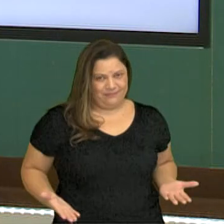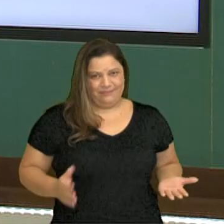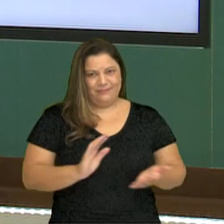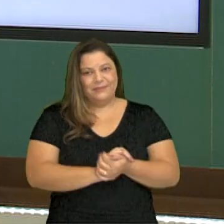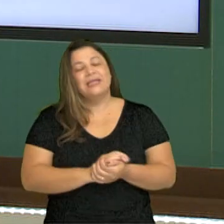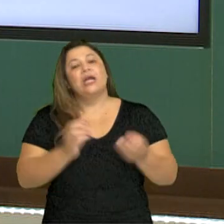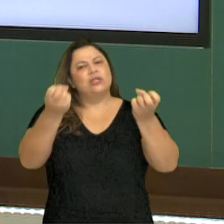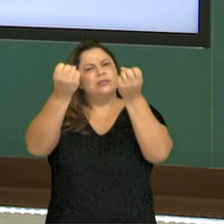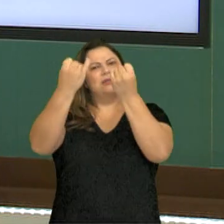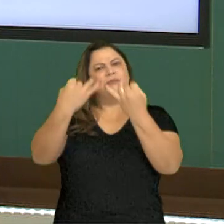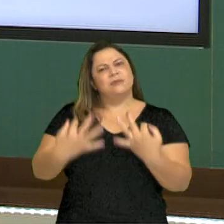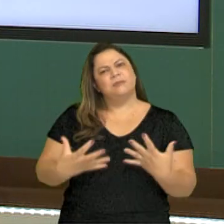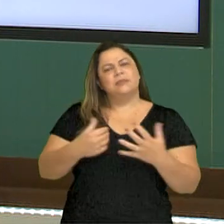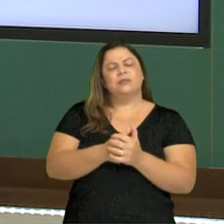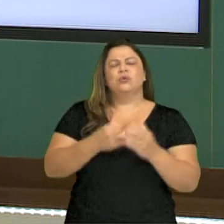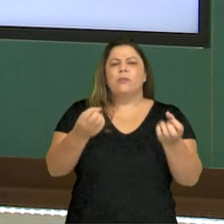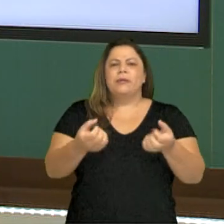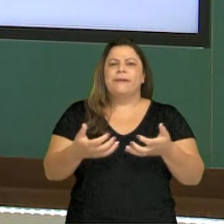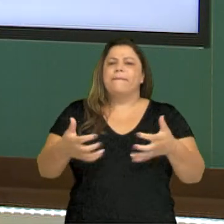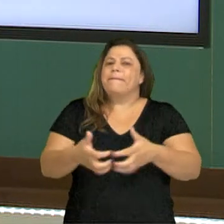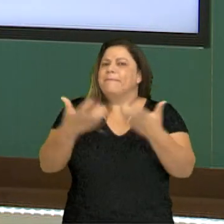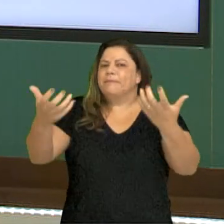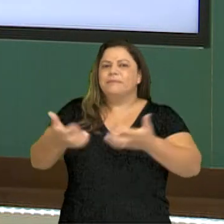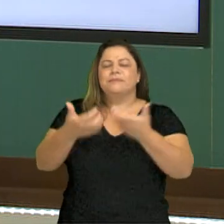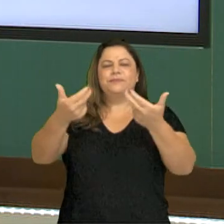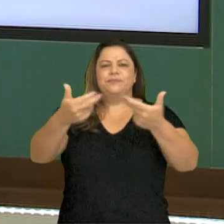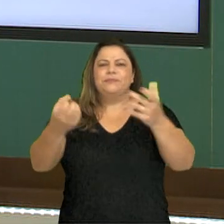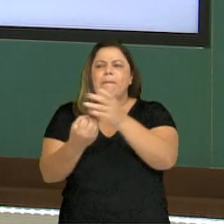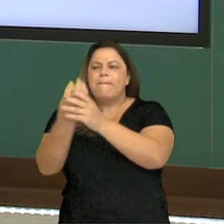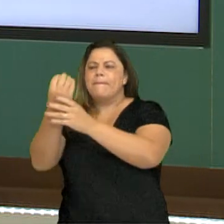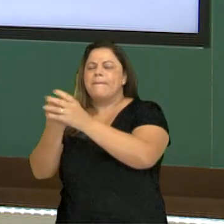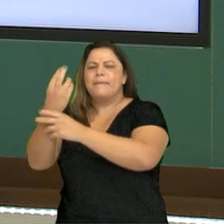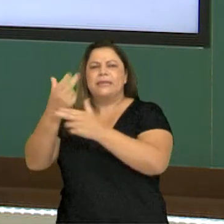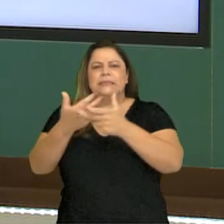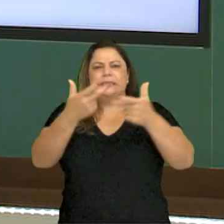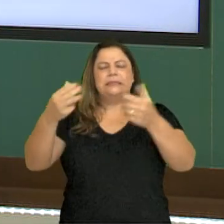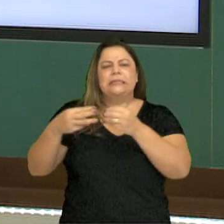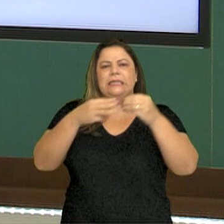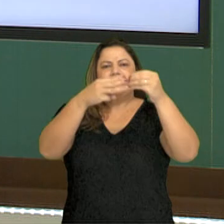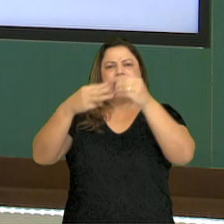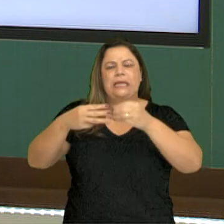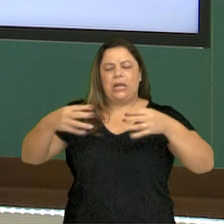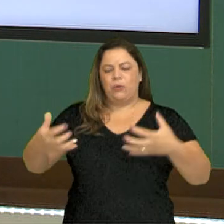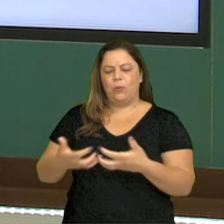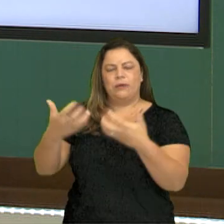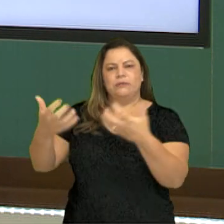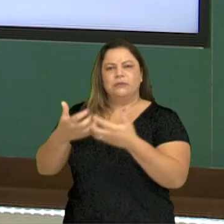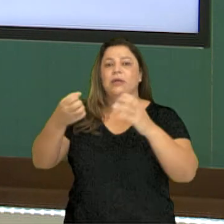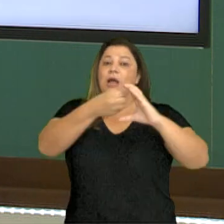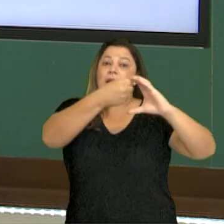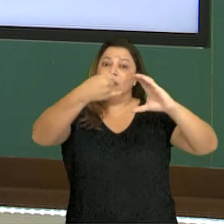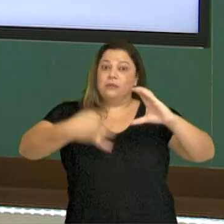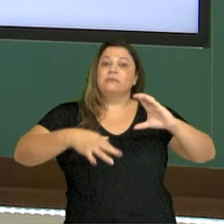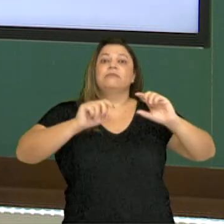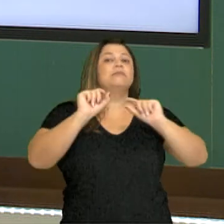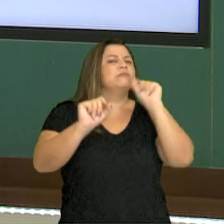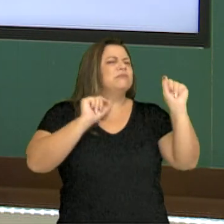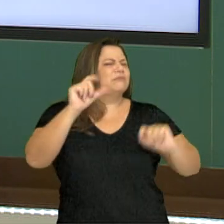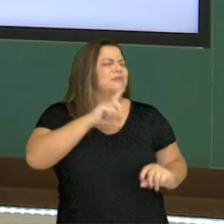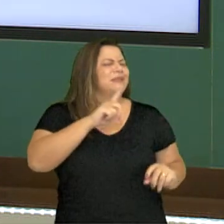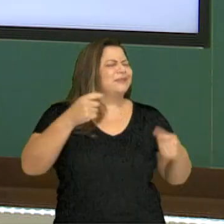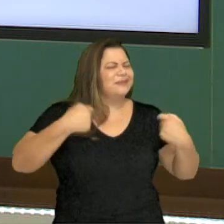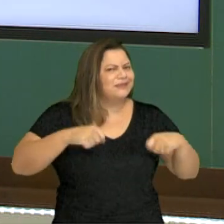falando de plantas, de célula vegetal, a gente tem que falar das características das plantas. O que elas têm que ter para ser consideradas